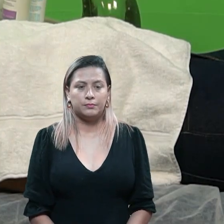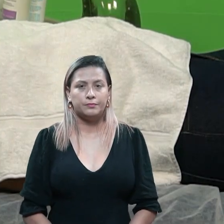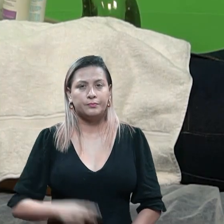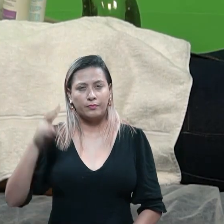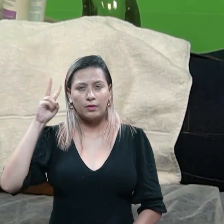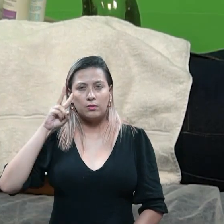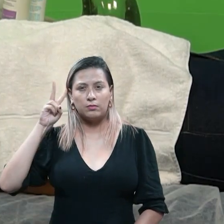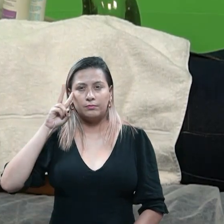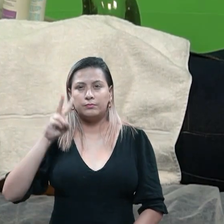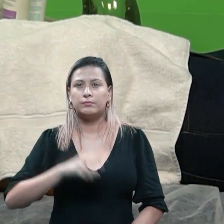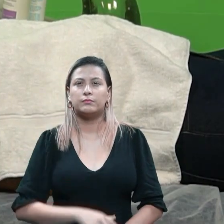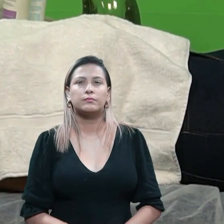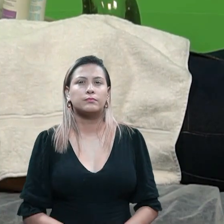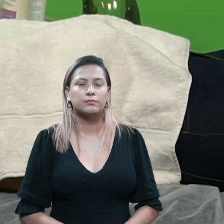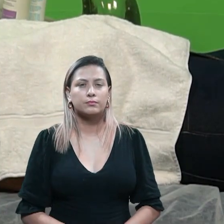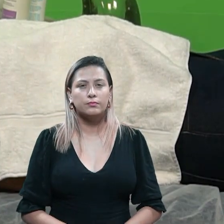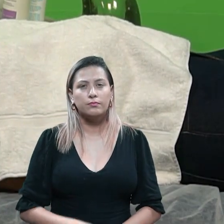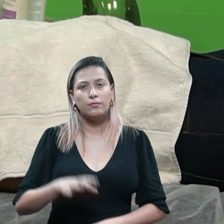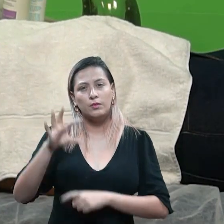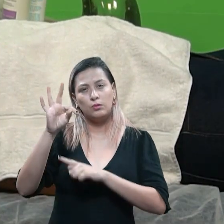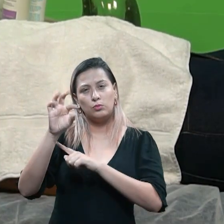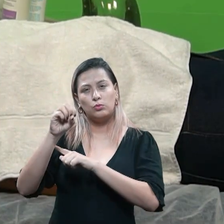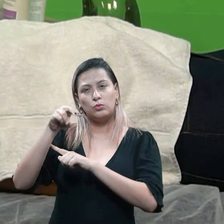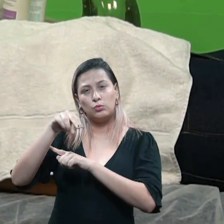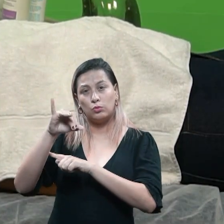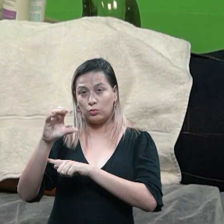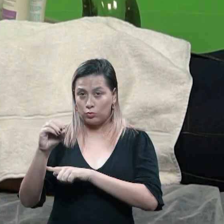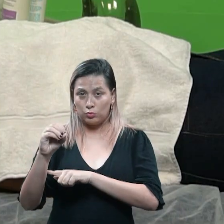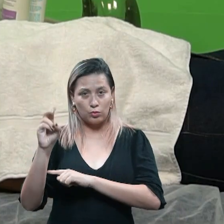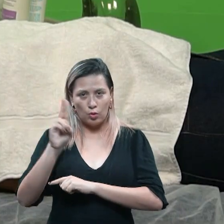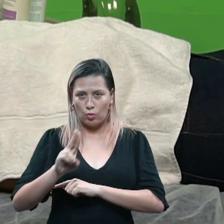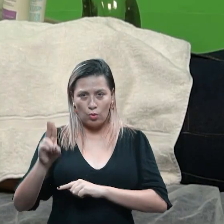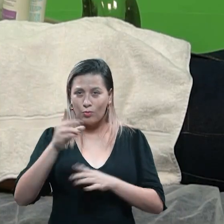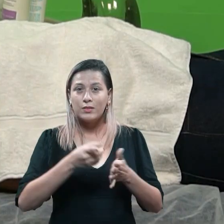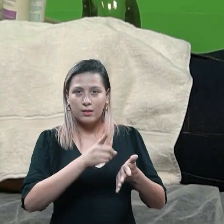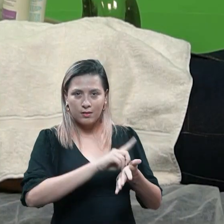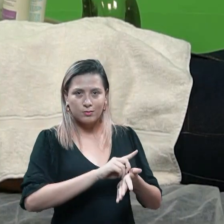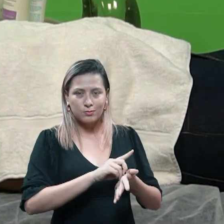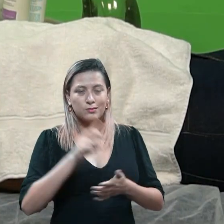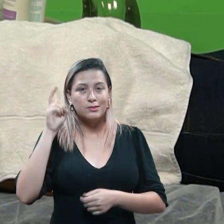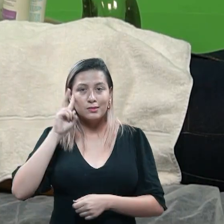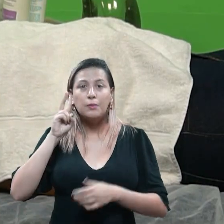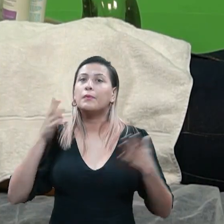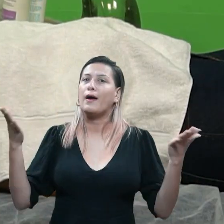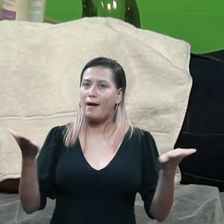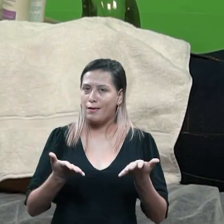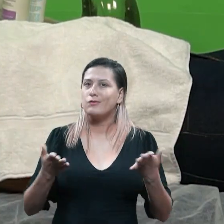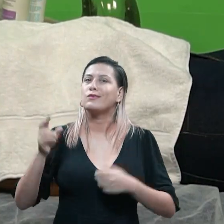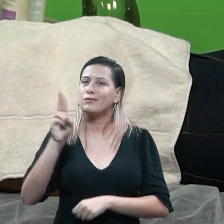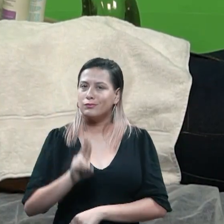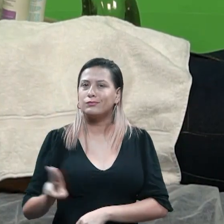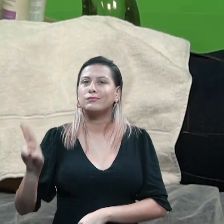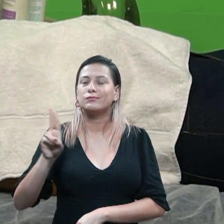Lembra daquele tônico que eu não coloquei antes da máscara? Agora é a hora de colocar ele, porque eu